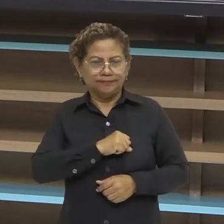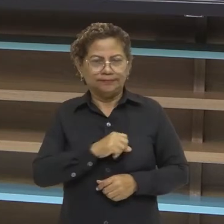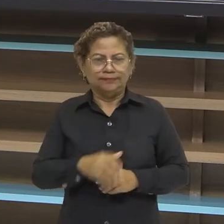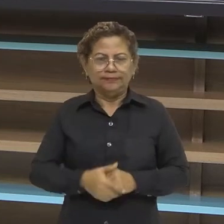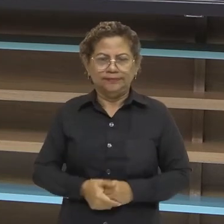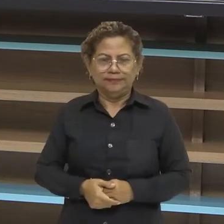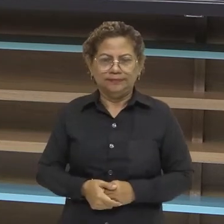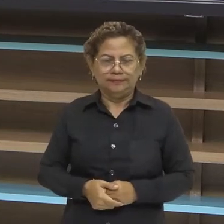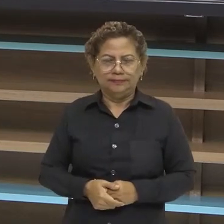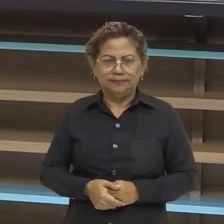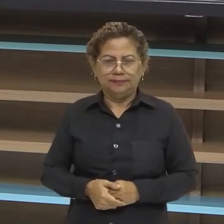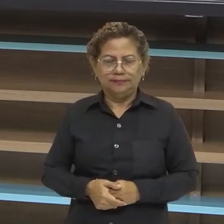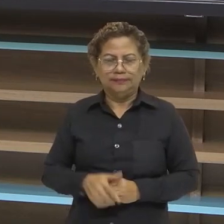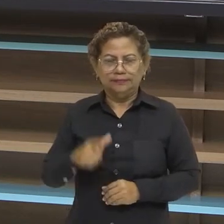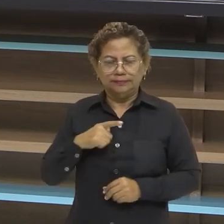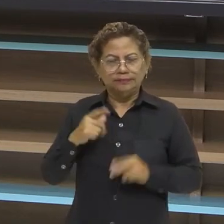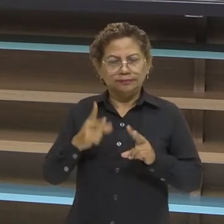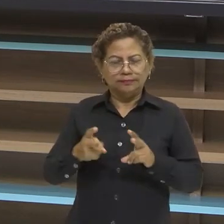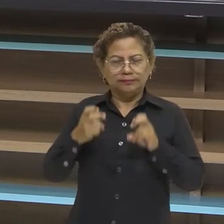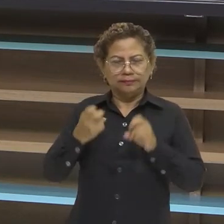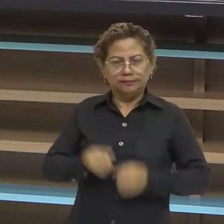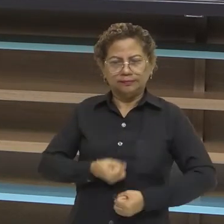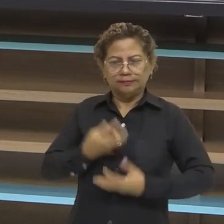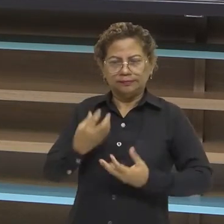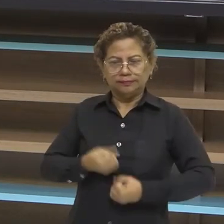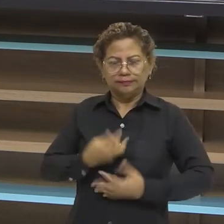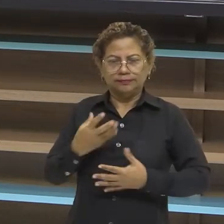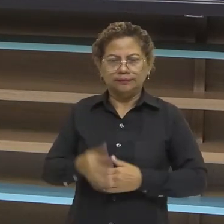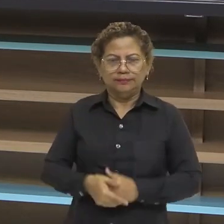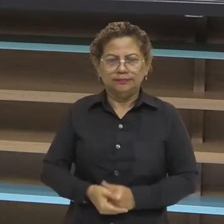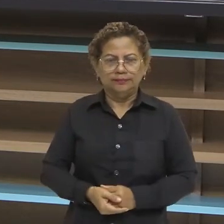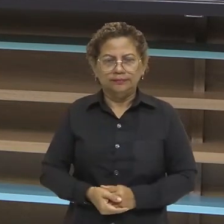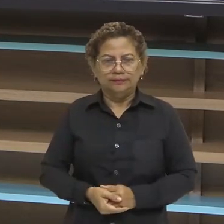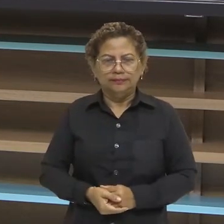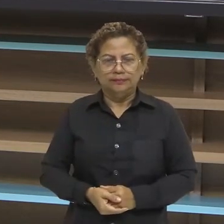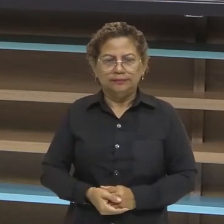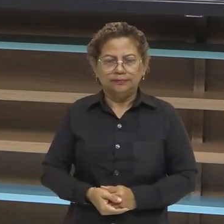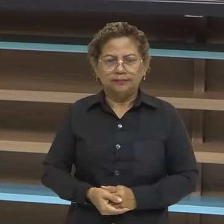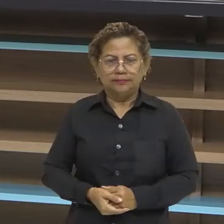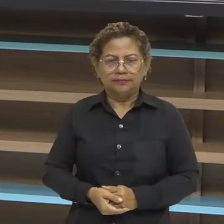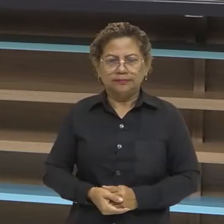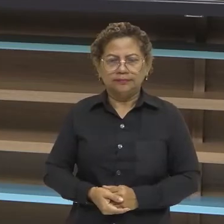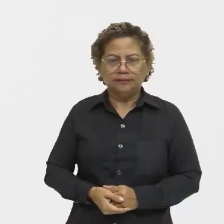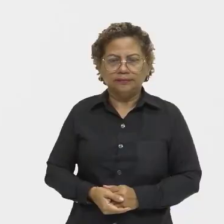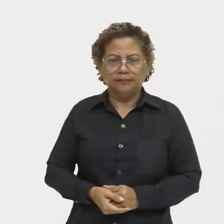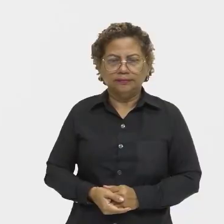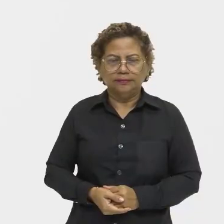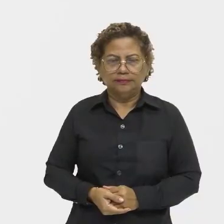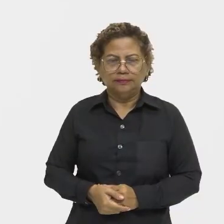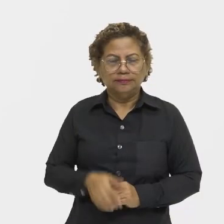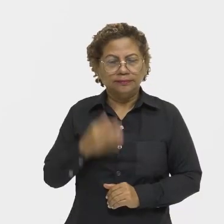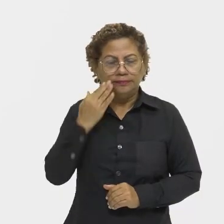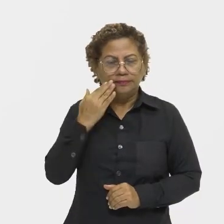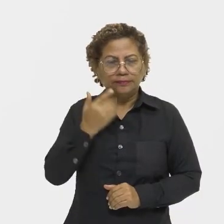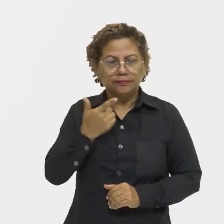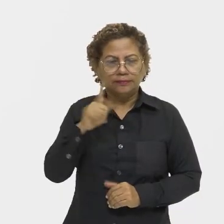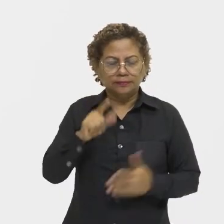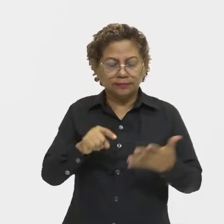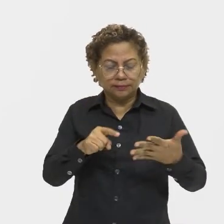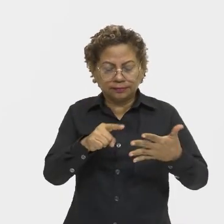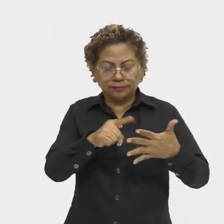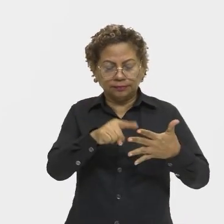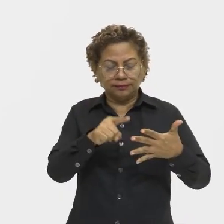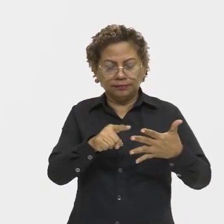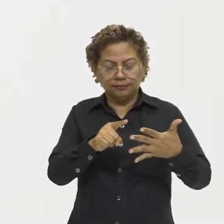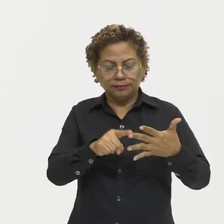a função poética, tá bom? Então, agora vamos para a função fática. A função fática, ela